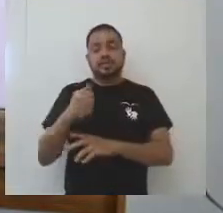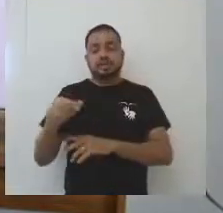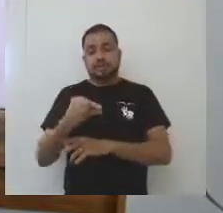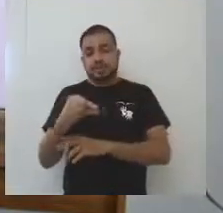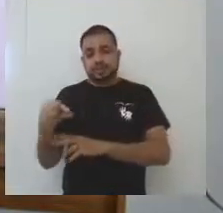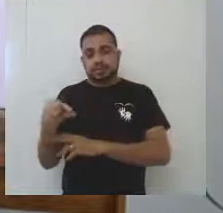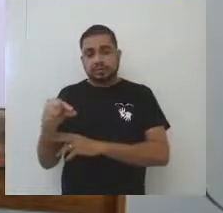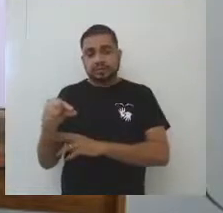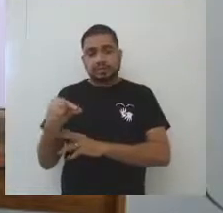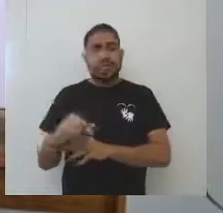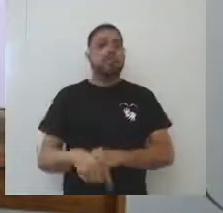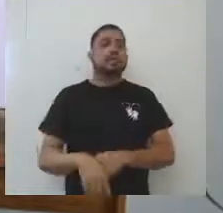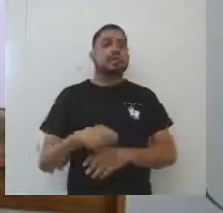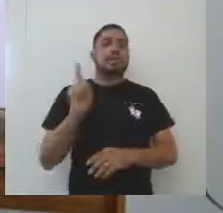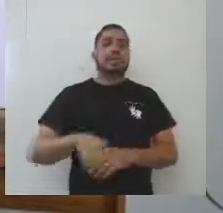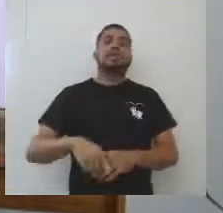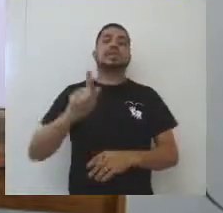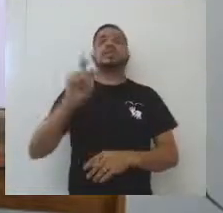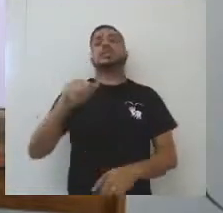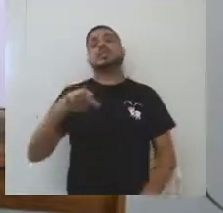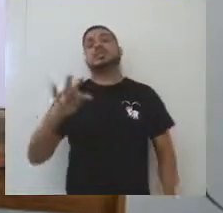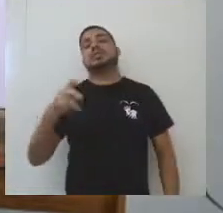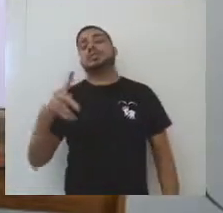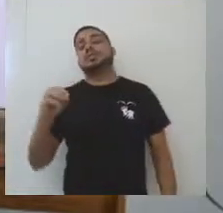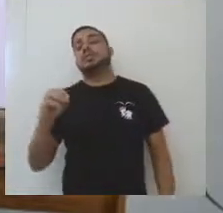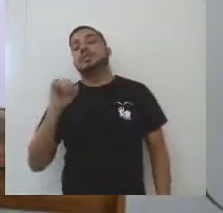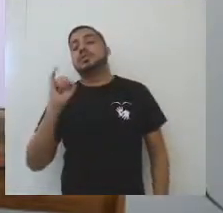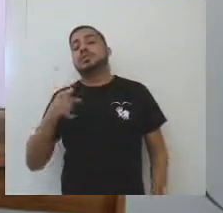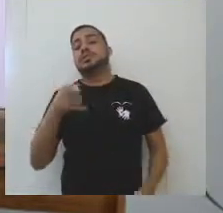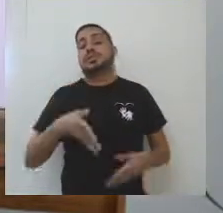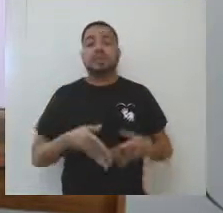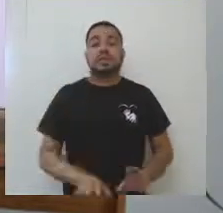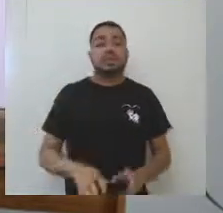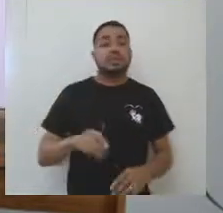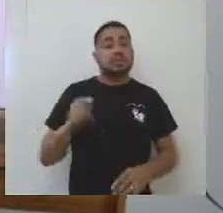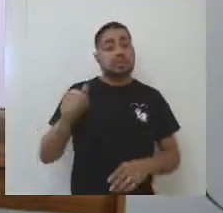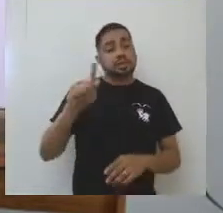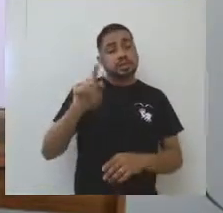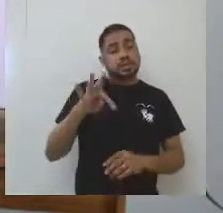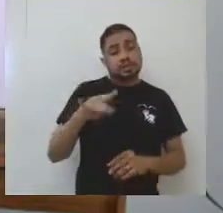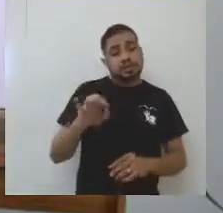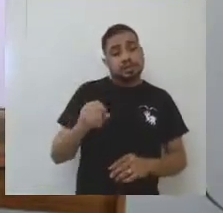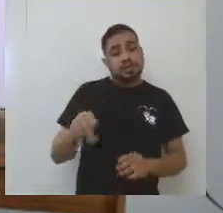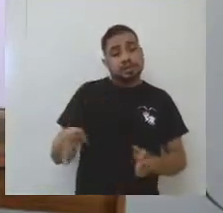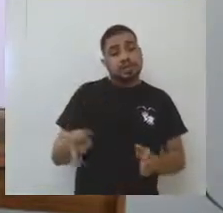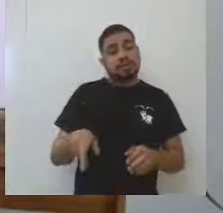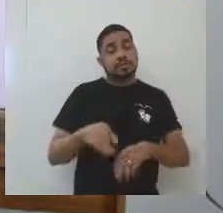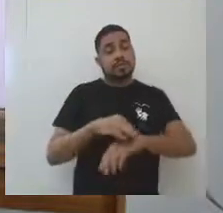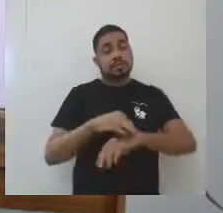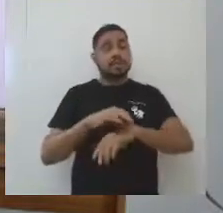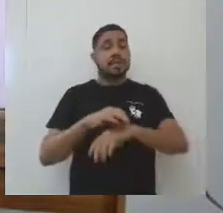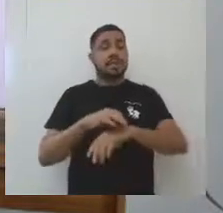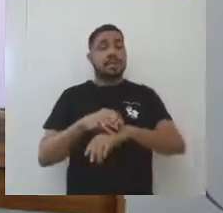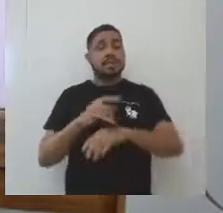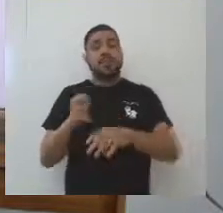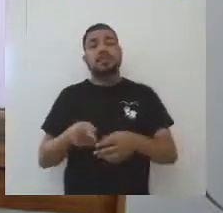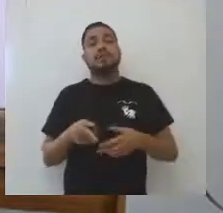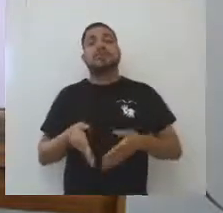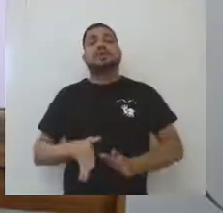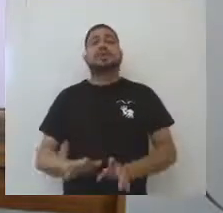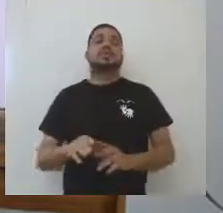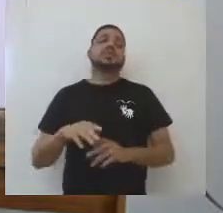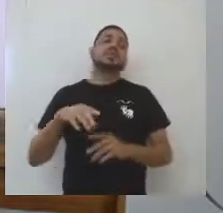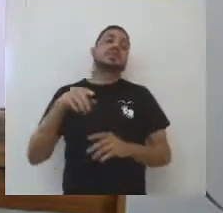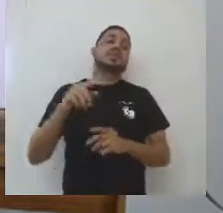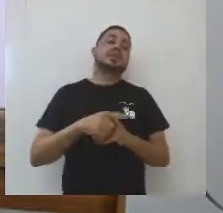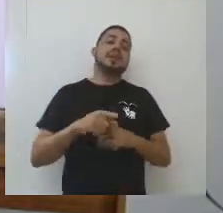azinho. Azinho, azinho é o genótipo. Se tu nascer com esse genótipo pra pele, tu vai nascer albino. Então,